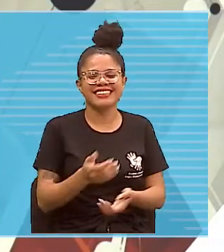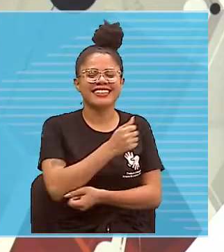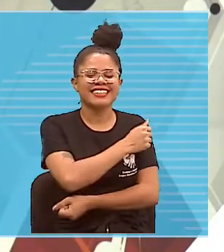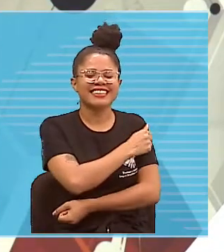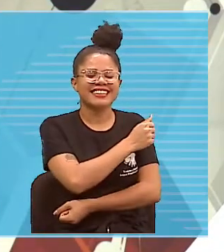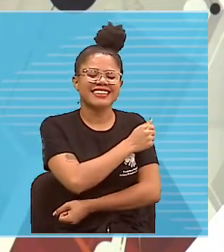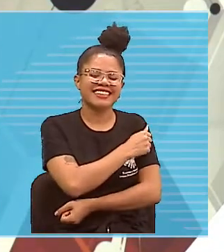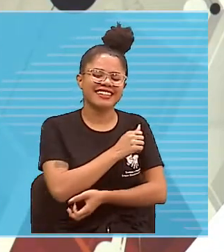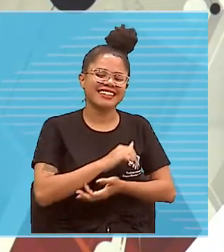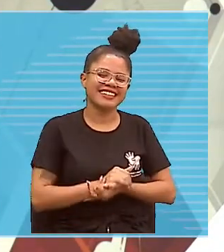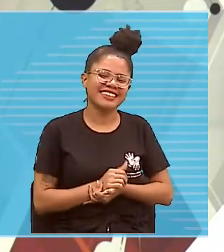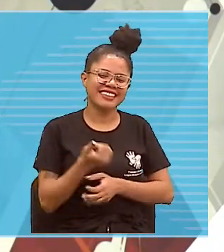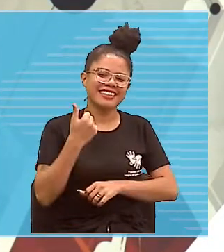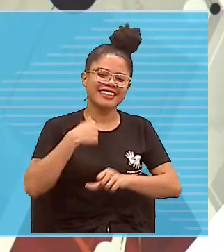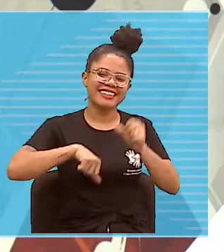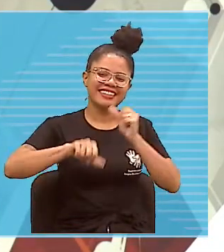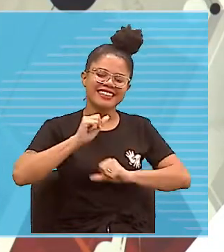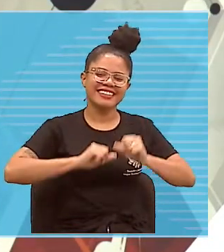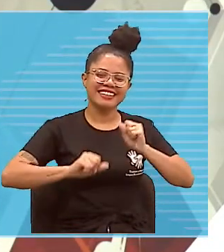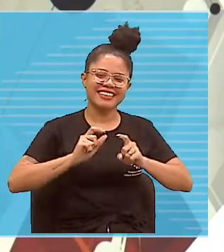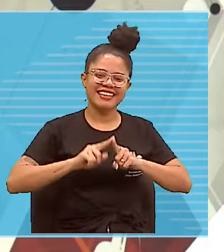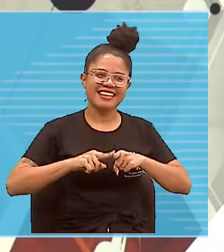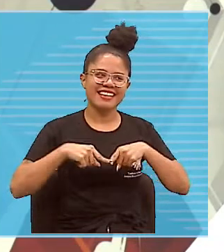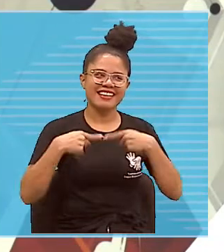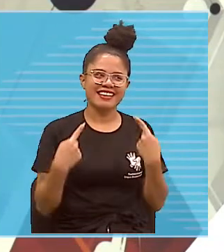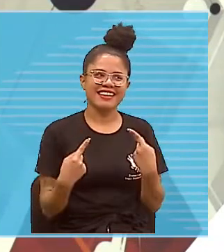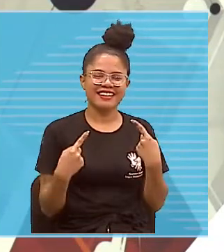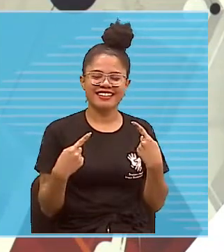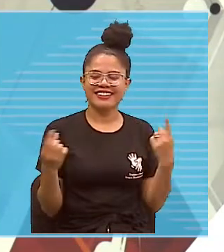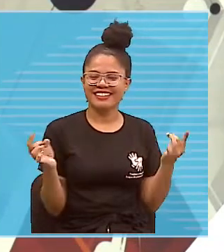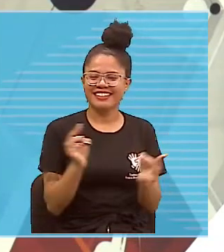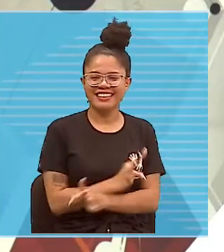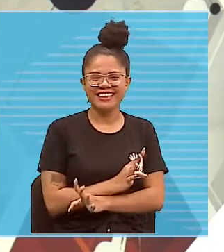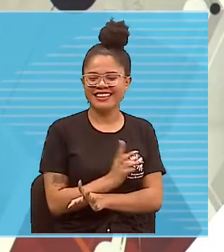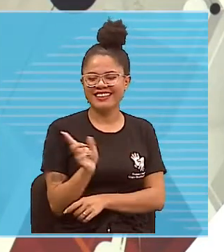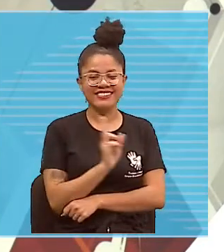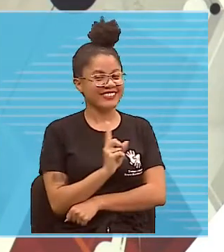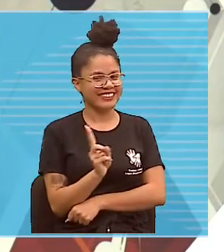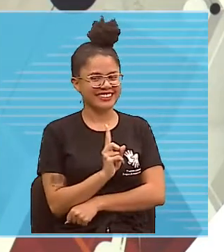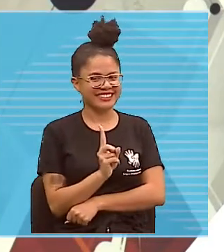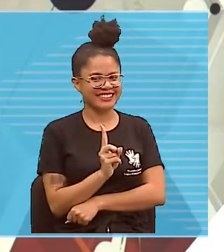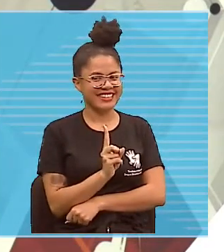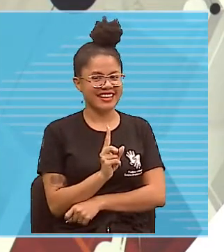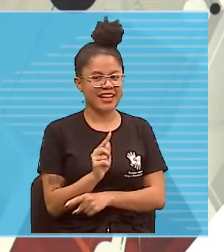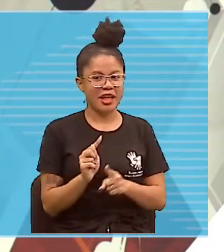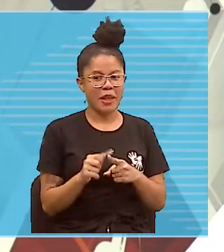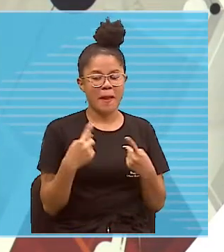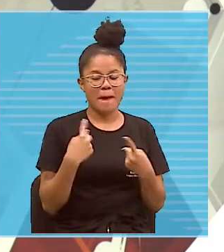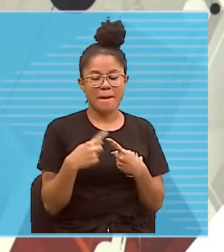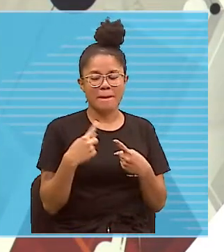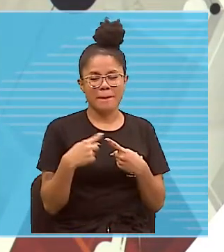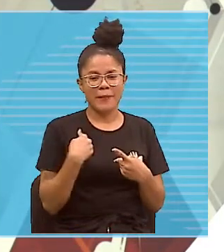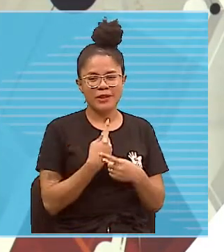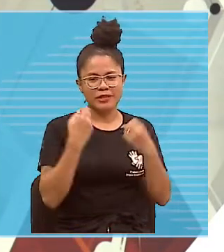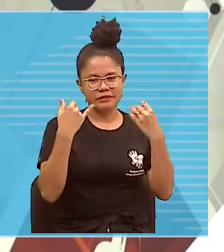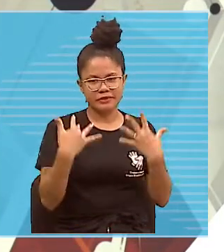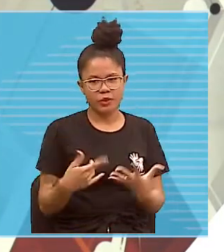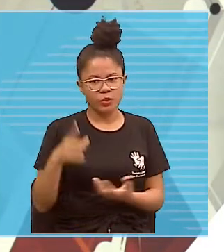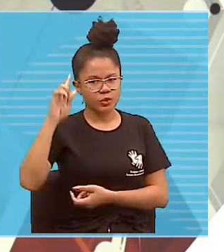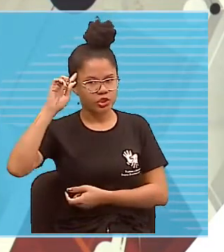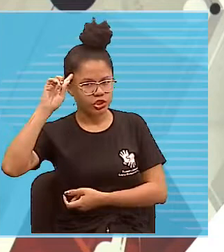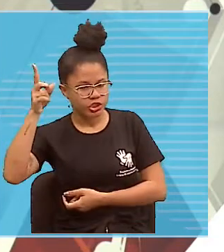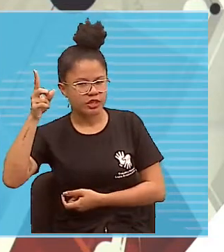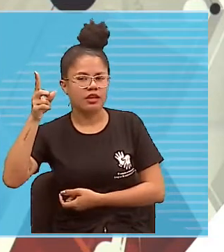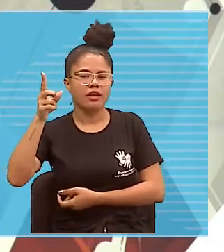atores na mudança, mas não terminou o nosso programa. Então, se a gente está falando de Dia do Estudante, que vai ser agora